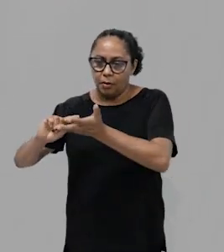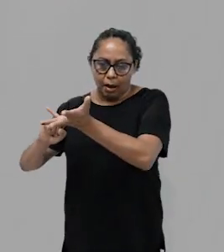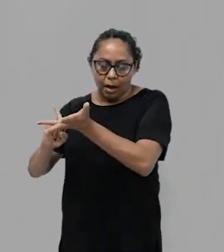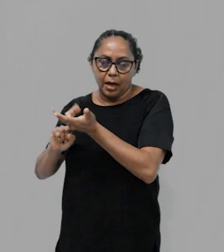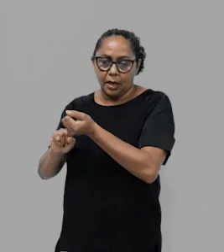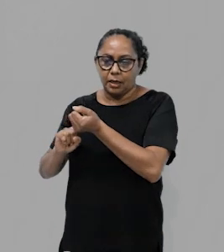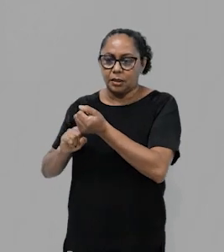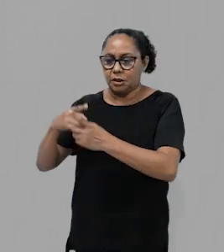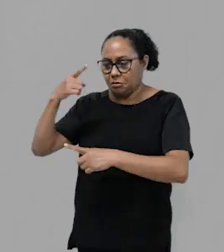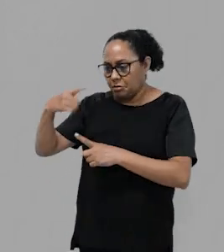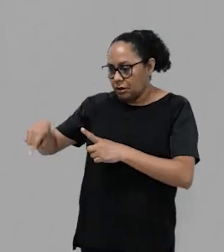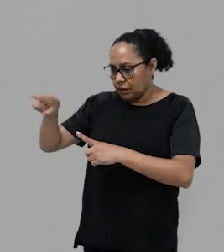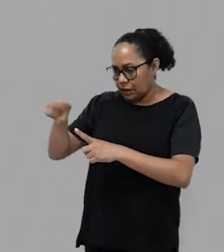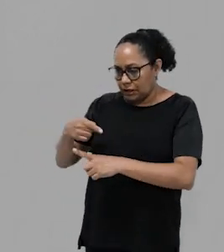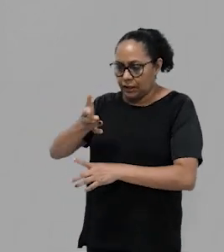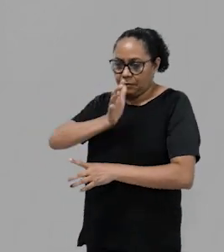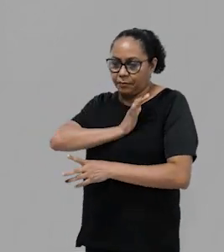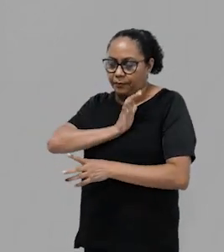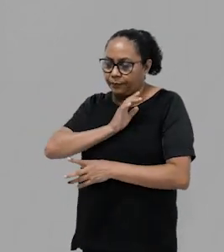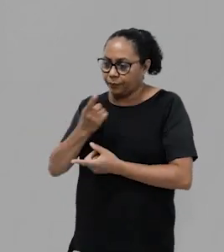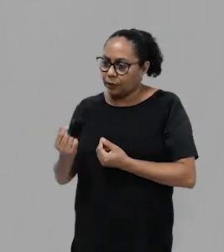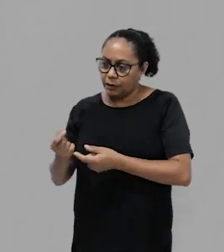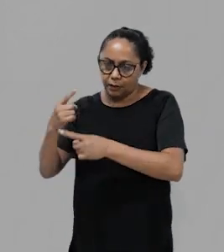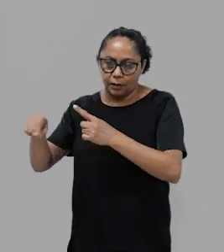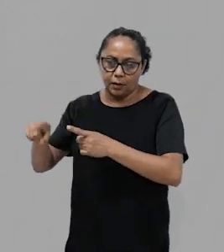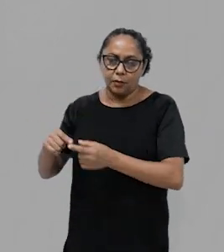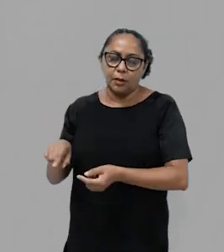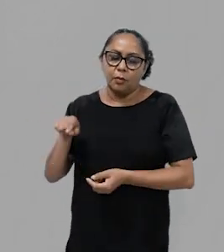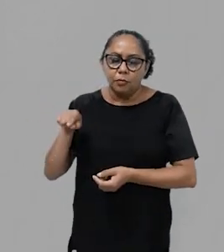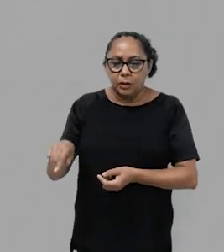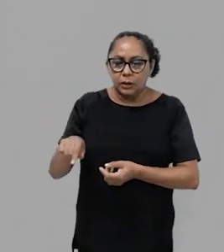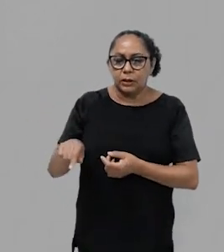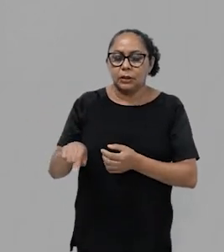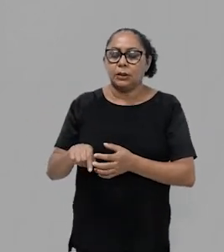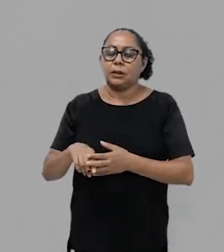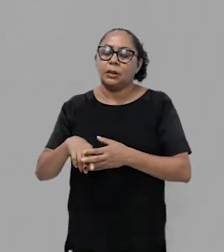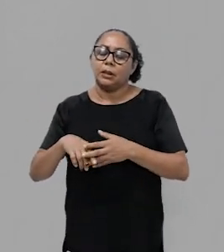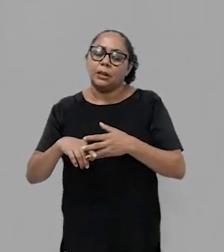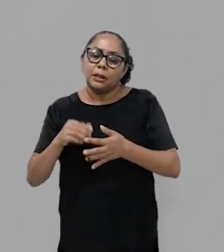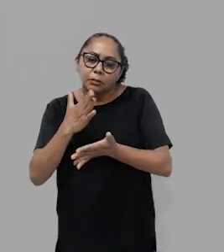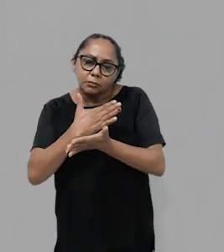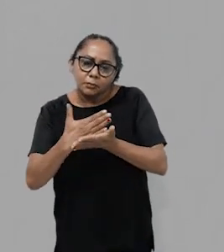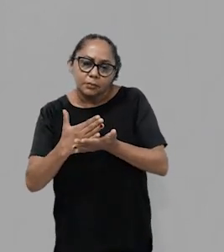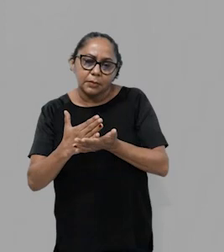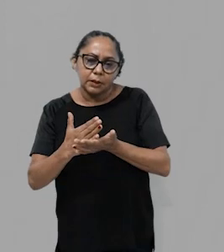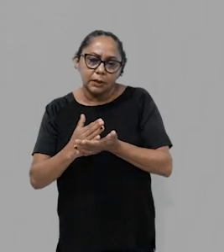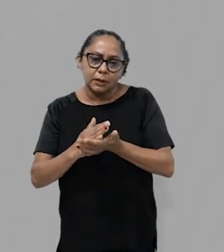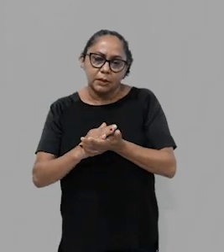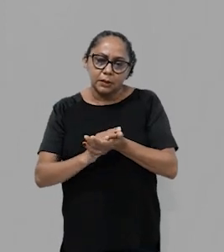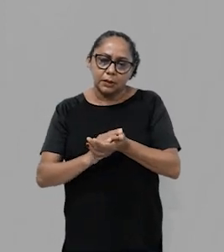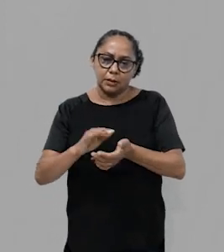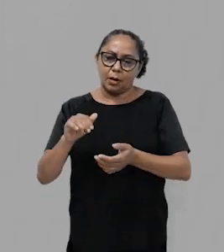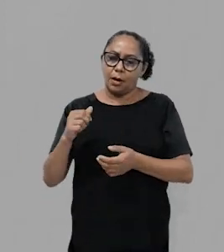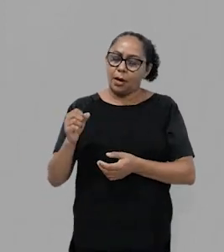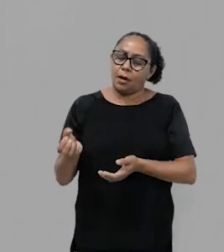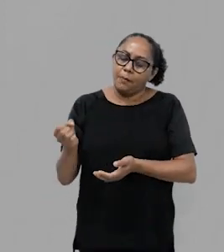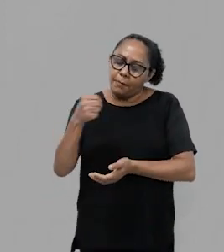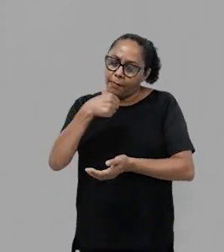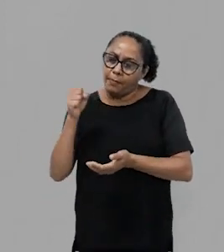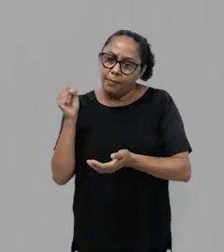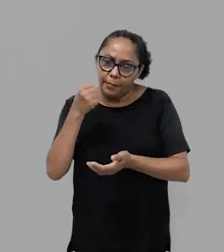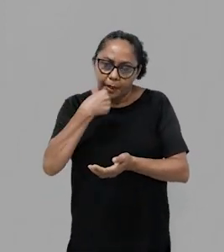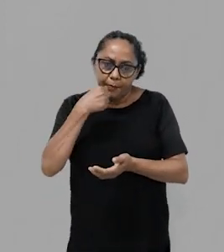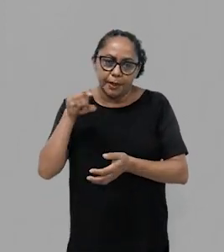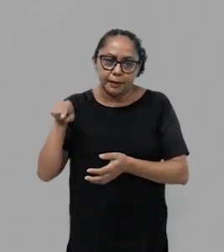na noite, na cachaça, ou melhor, no absinto. Esse artista aqui, você encontra uma referência